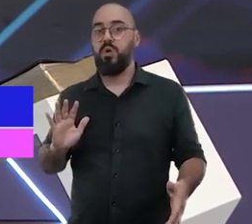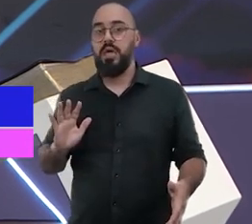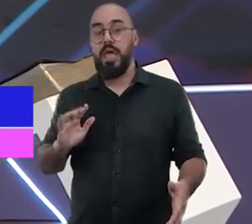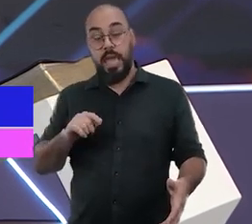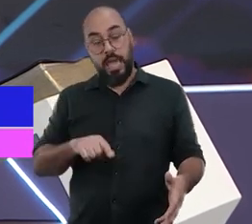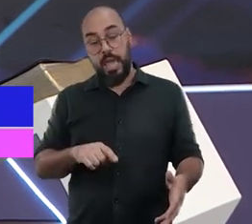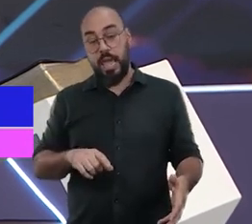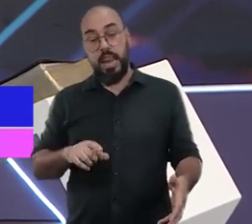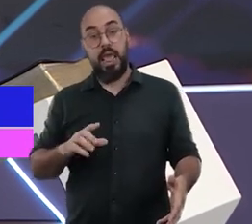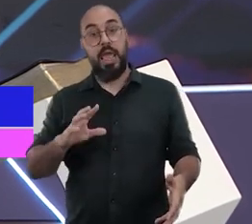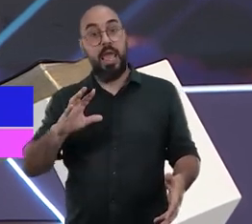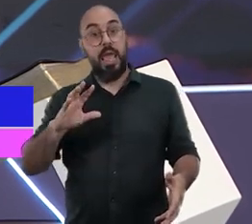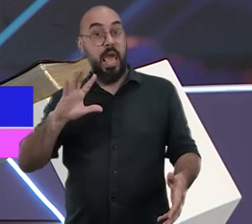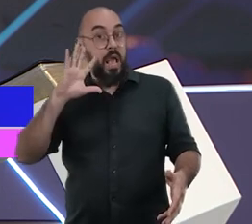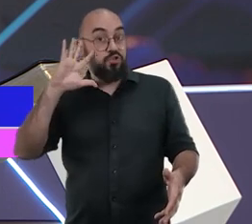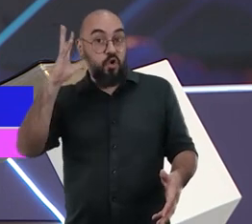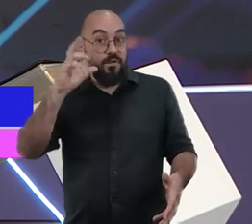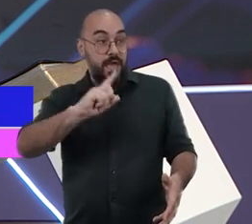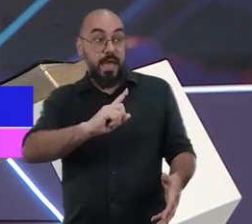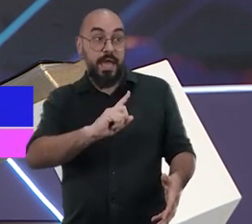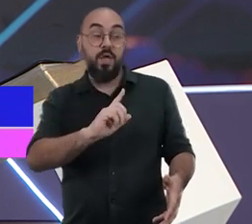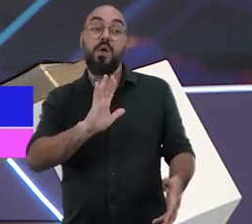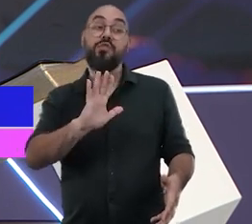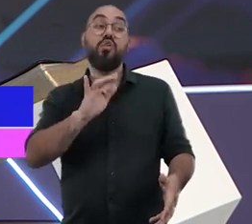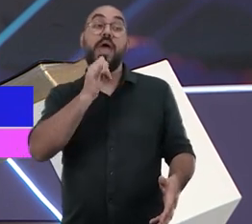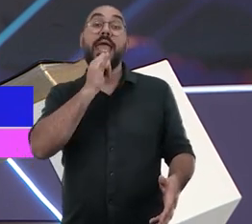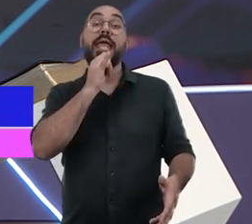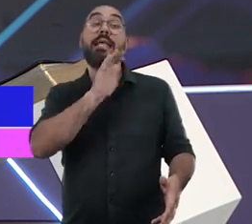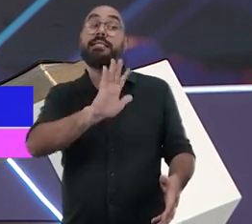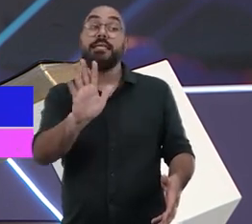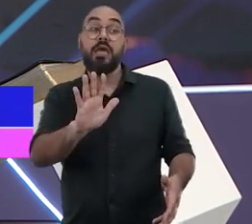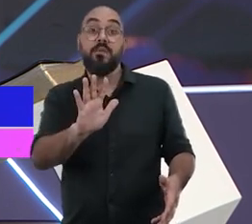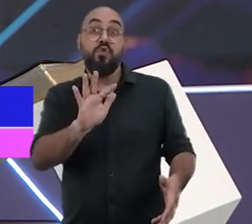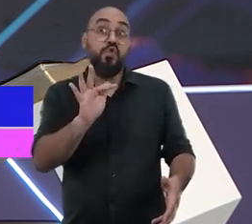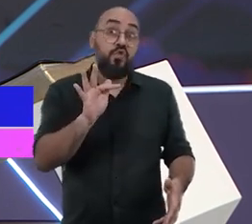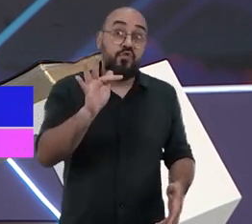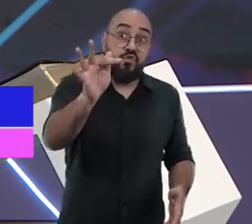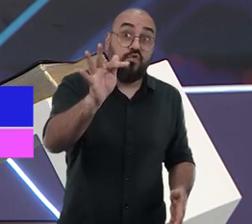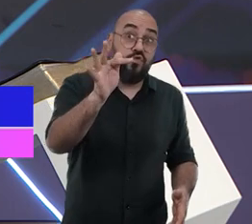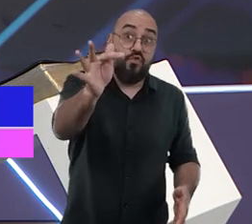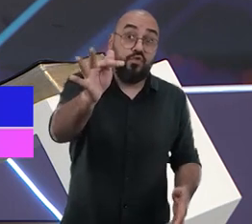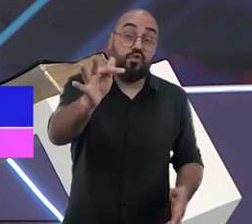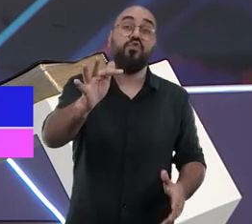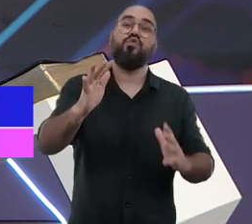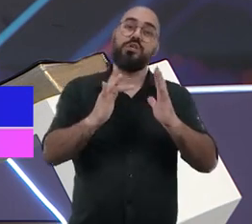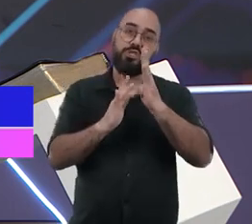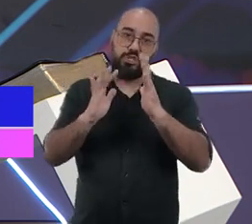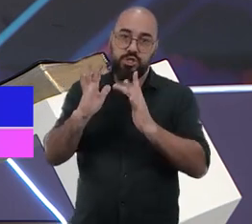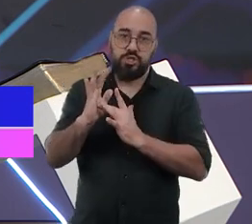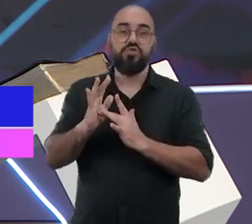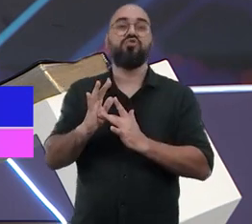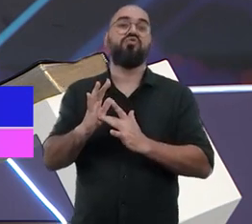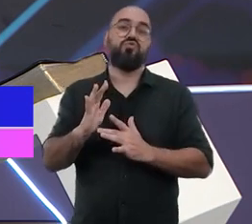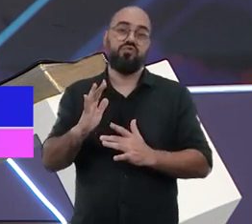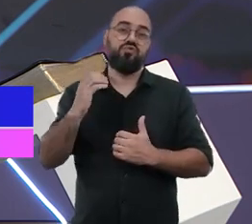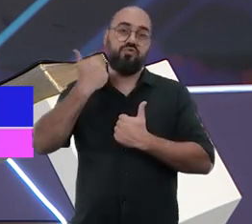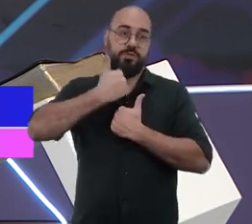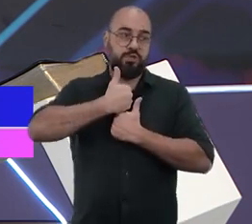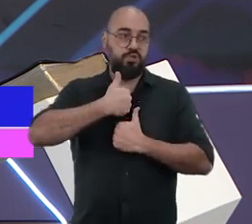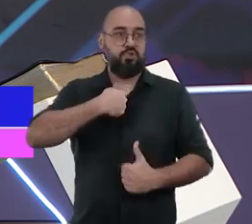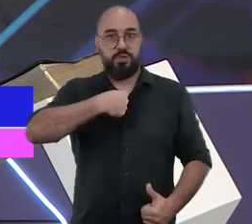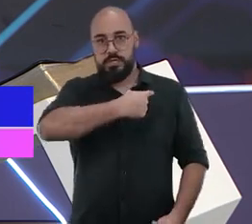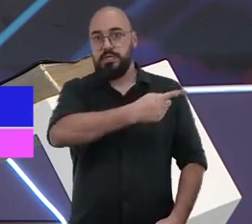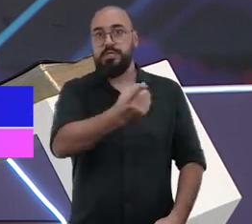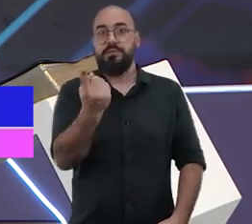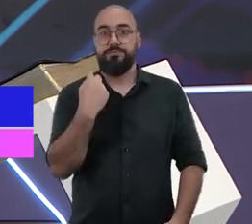mas ele era apenas uma demonstração daquilo que aconteceria anos depois com Jesus, como o Cordeiro de Deus